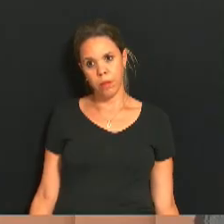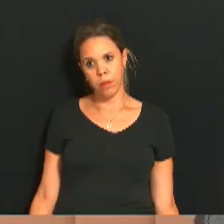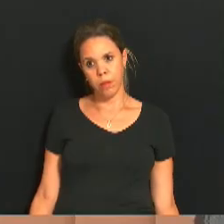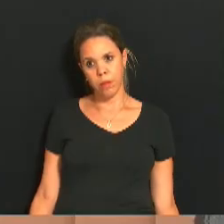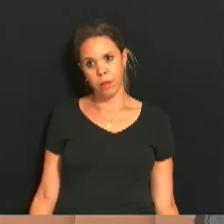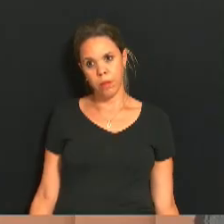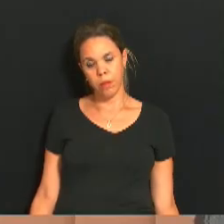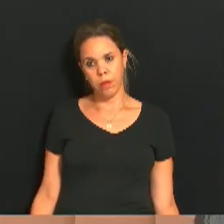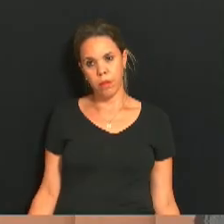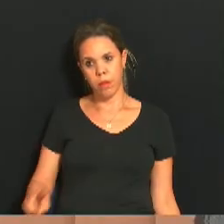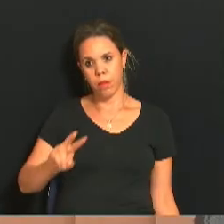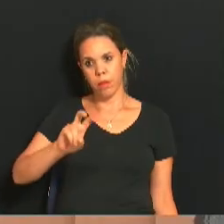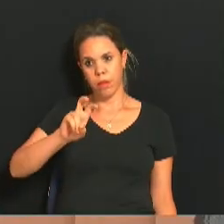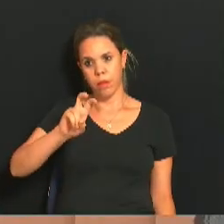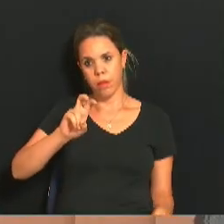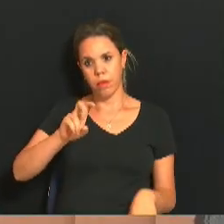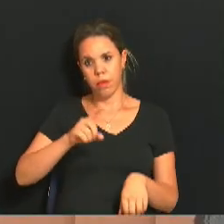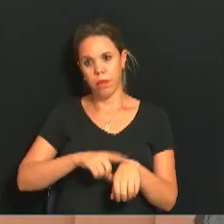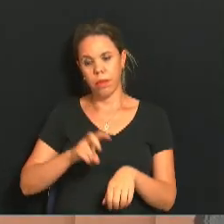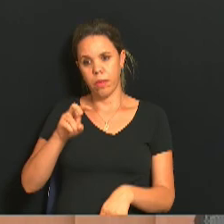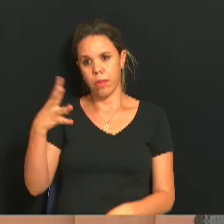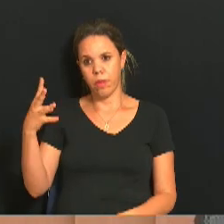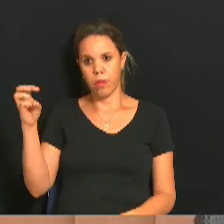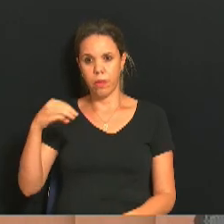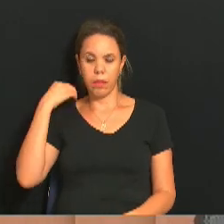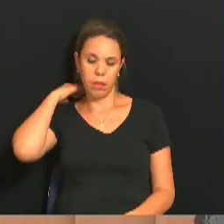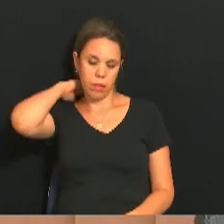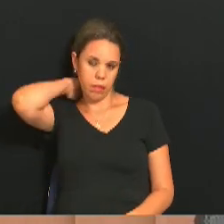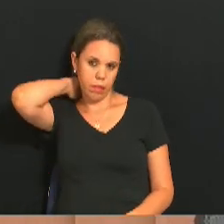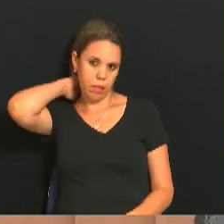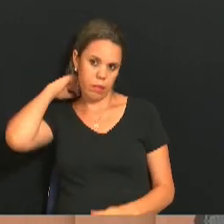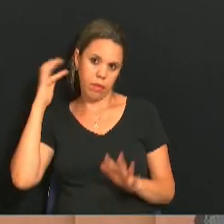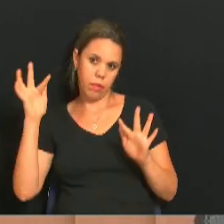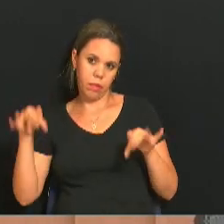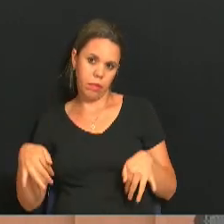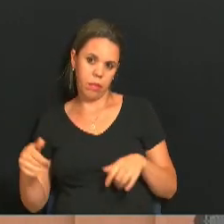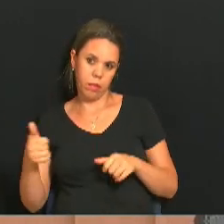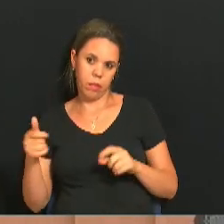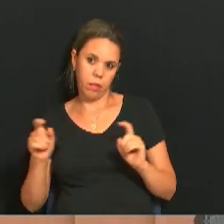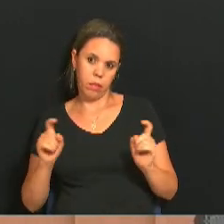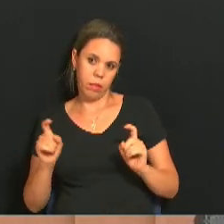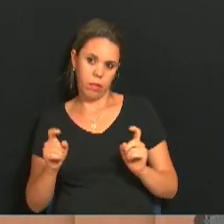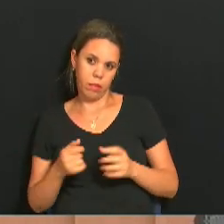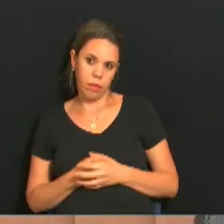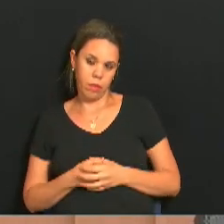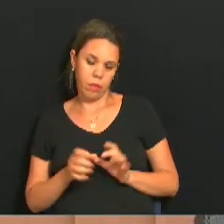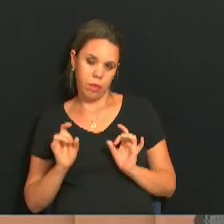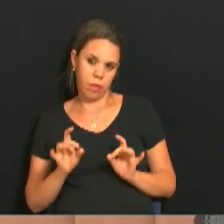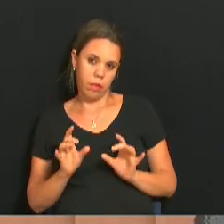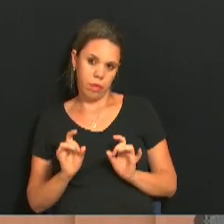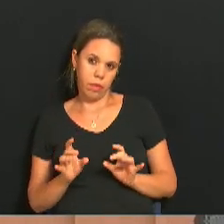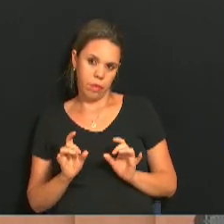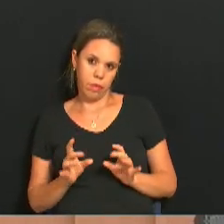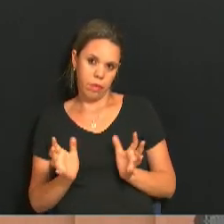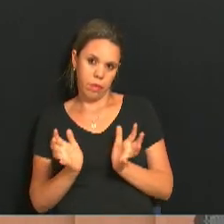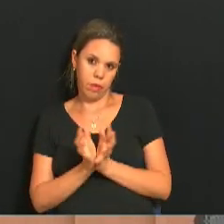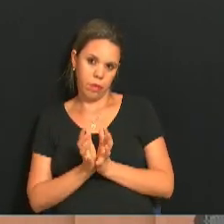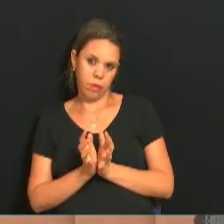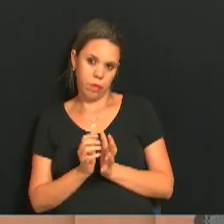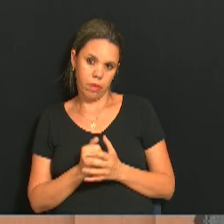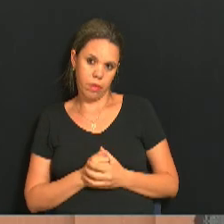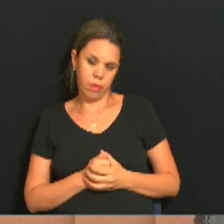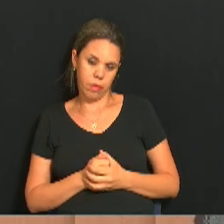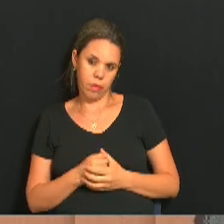o 17:54 encerramos esta primeira reunião extraordinária da comissão permanente